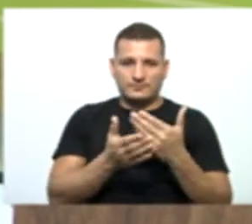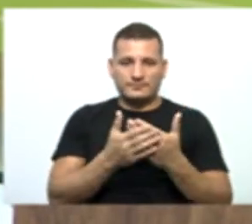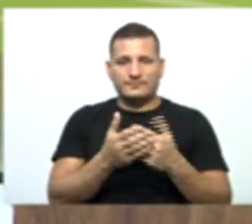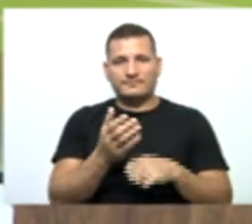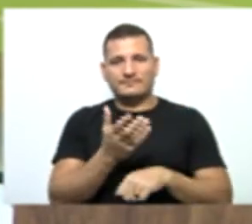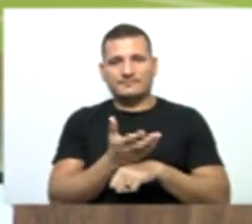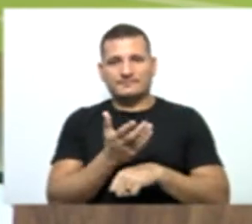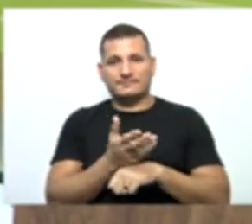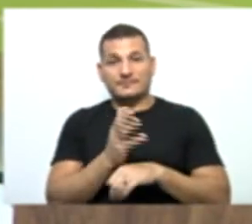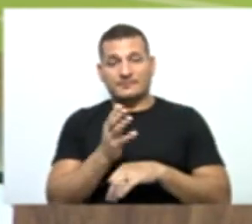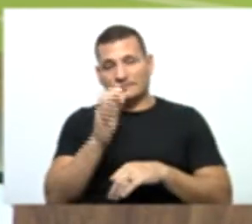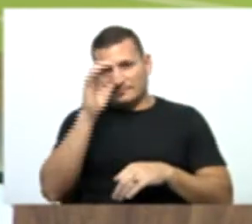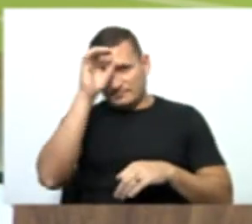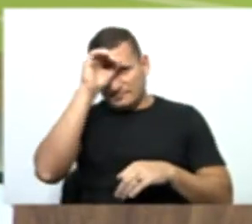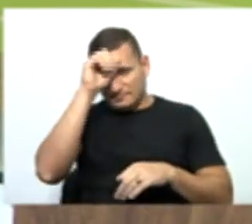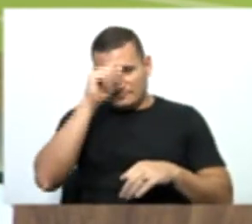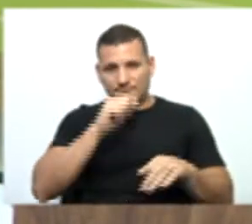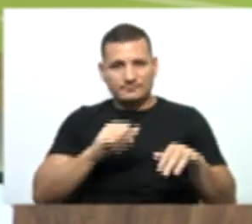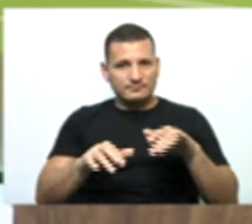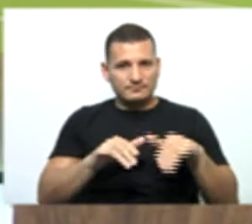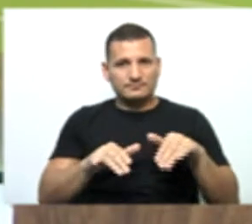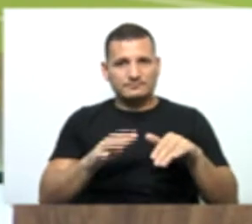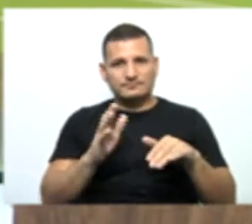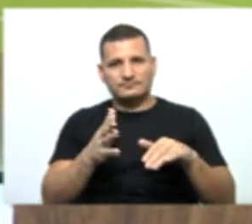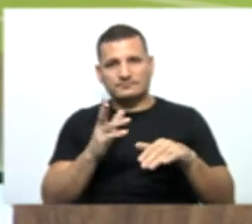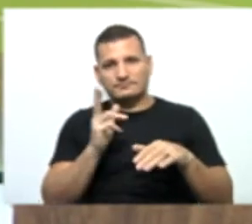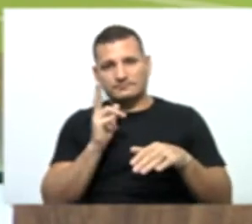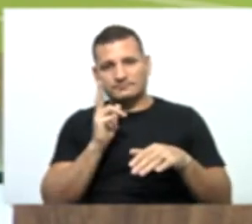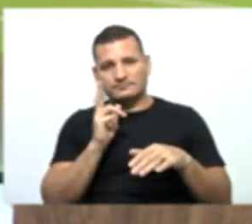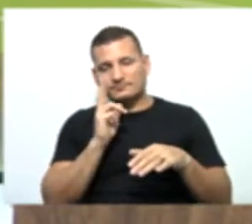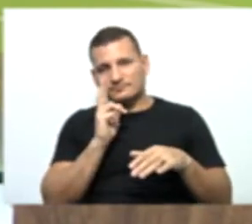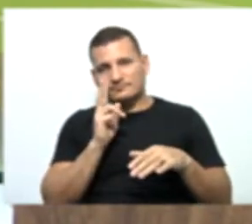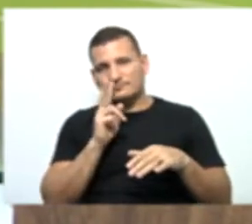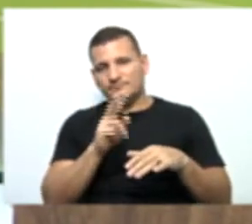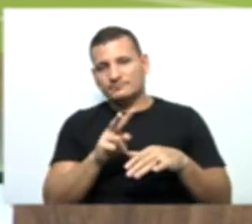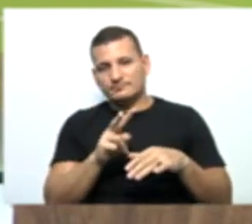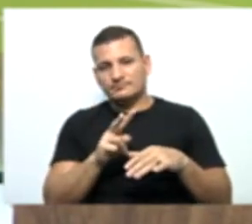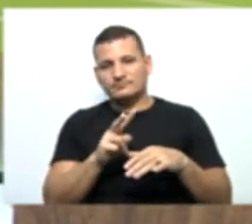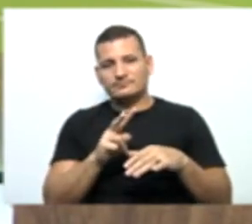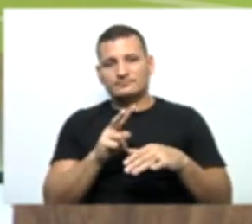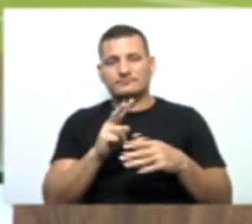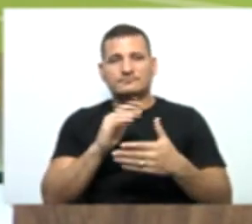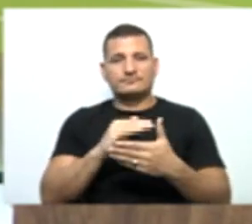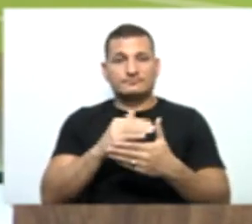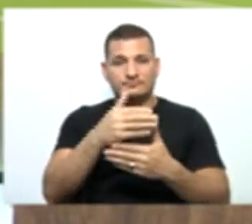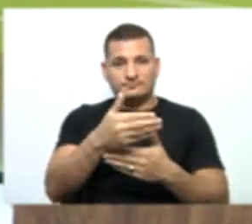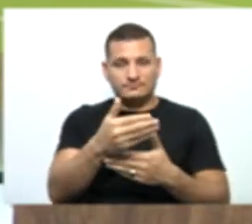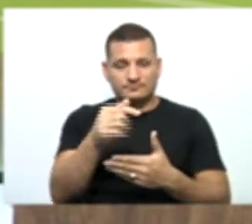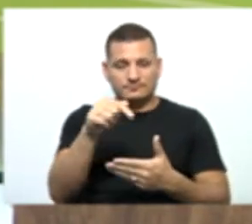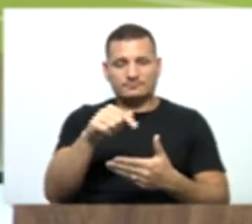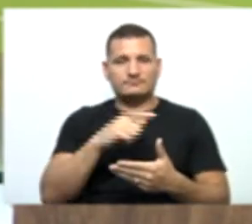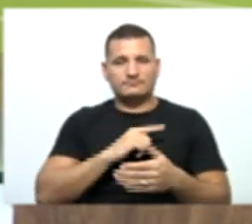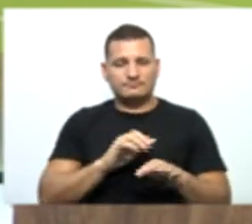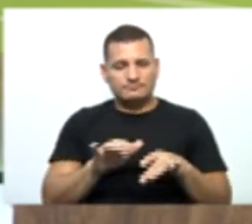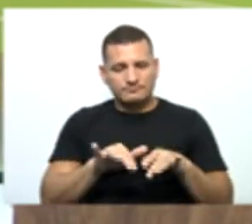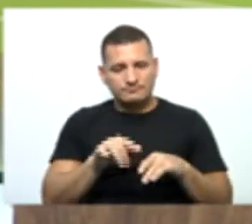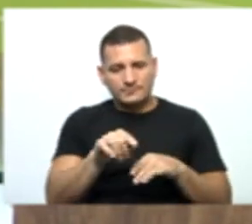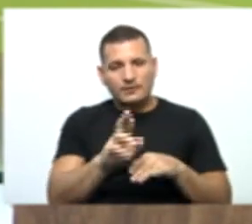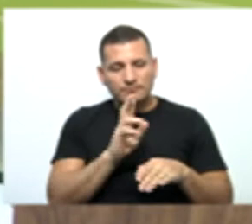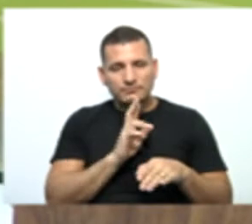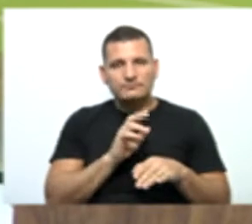já aprenderam a programar, já viram como um computador responde ao que o programador